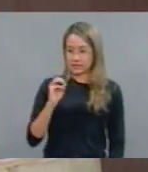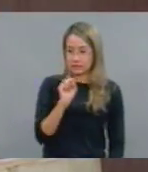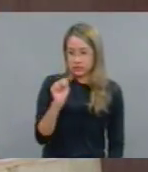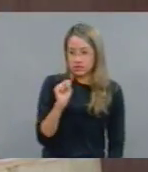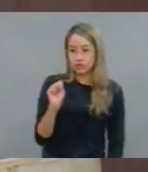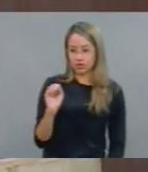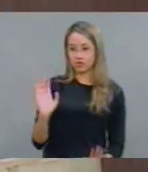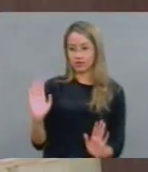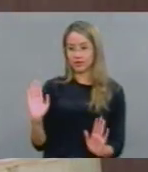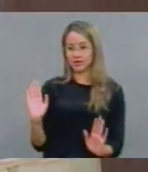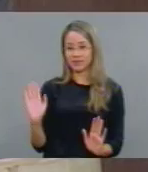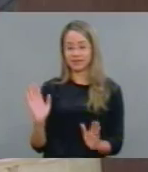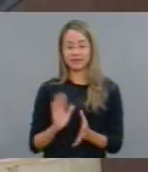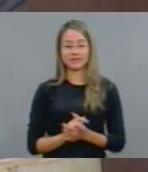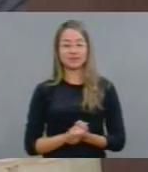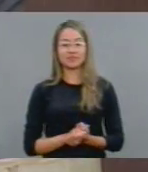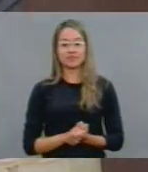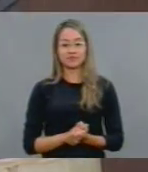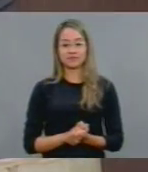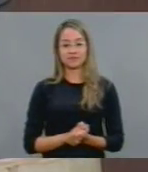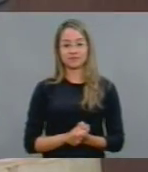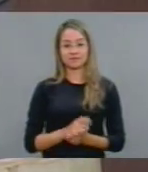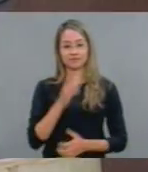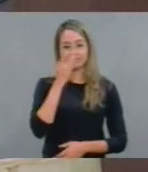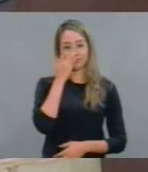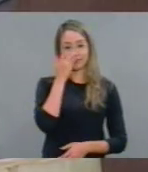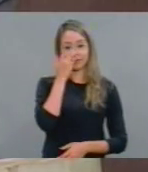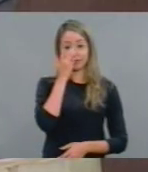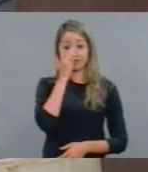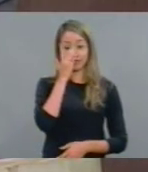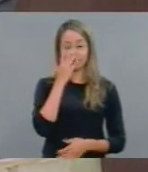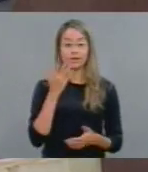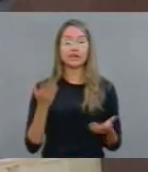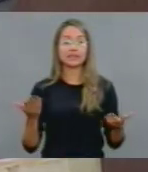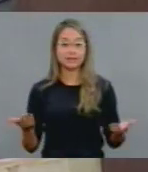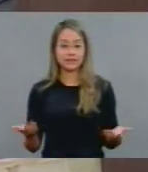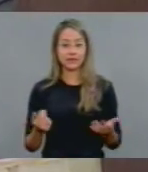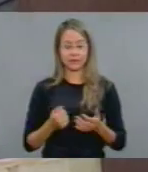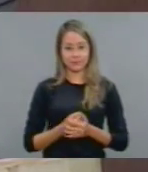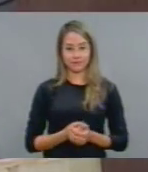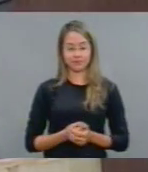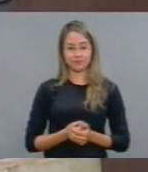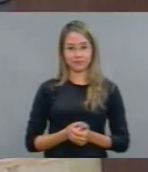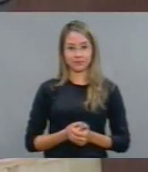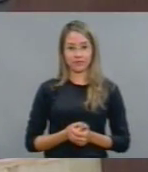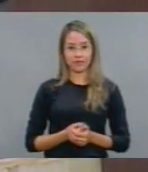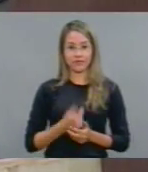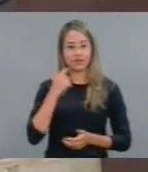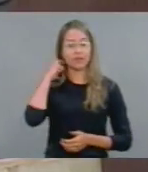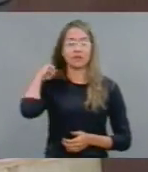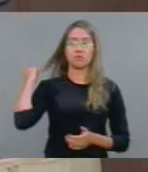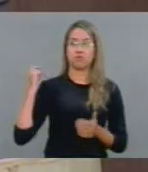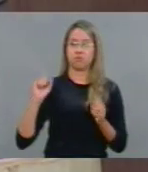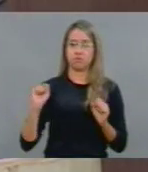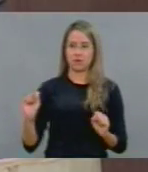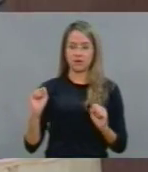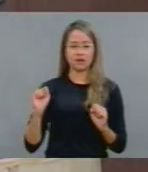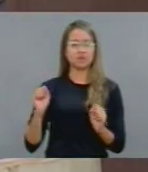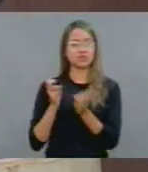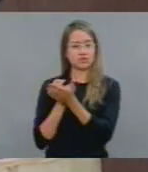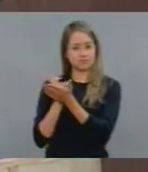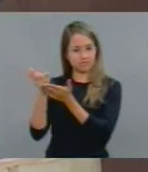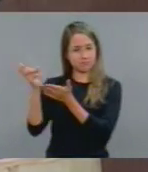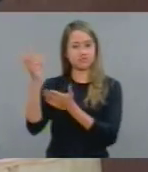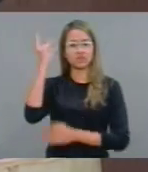20 segundos, sim, que eu falo bem rapidinho. Pois bem, ela é viciada porque é um rito, é